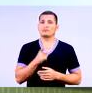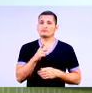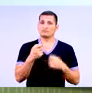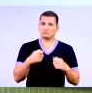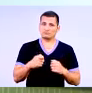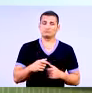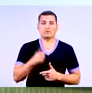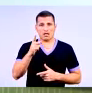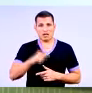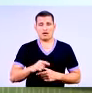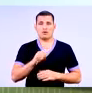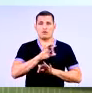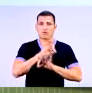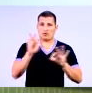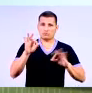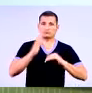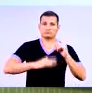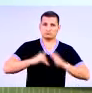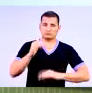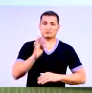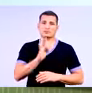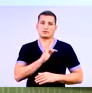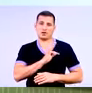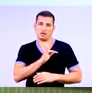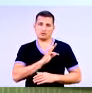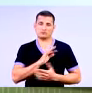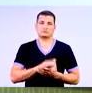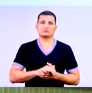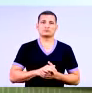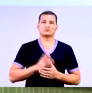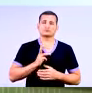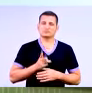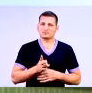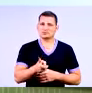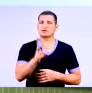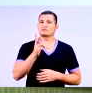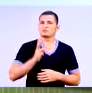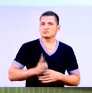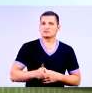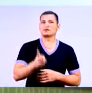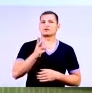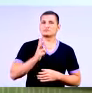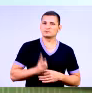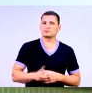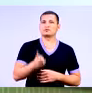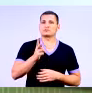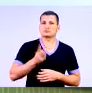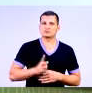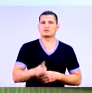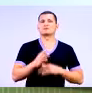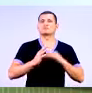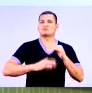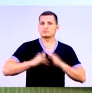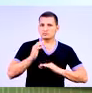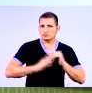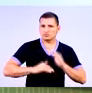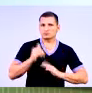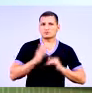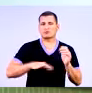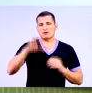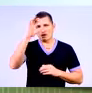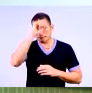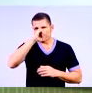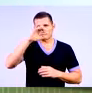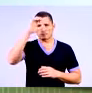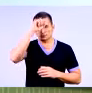ótimo profissional, um técnico assim, que busca sempre estar se profissionalizando cada vez